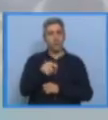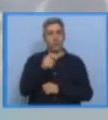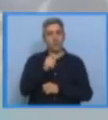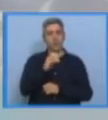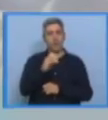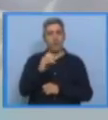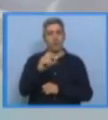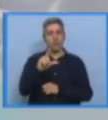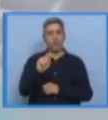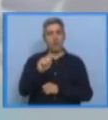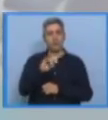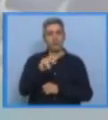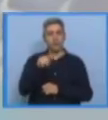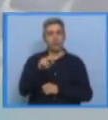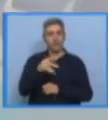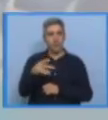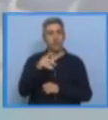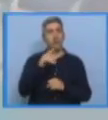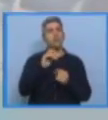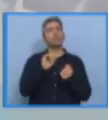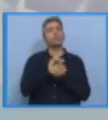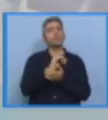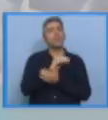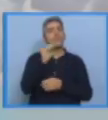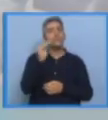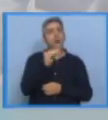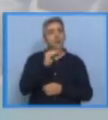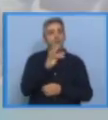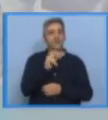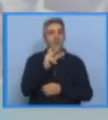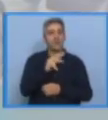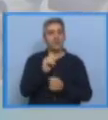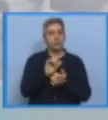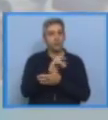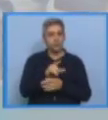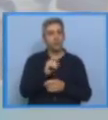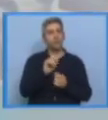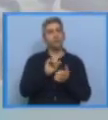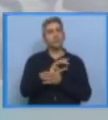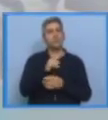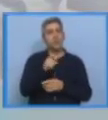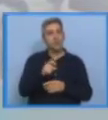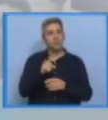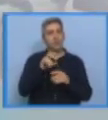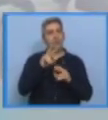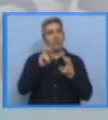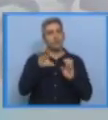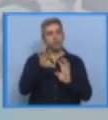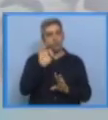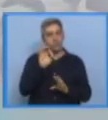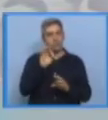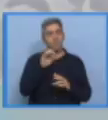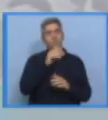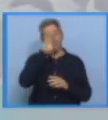agência.eclesia.pt. Fake news ou notícias falsas e jornalismo de paz constitui o tema escolhido pelo Papa para o Dia Mundial